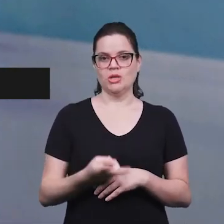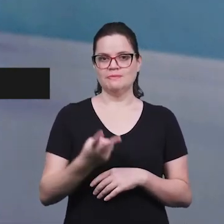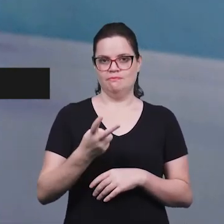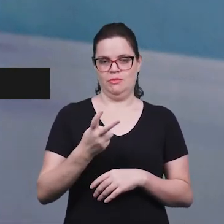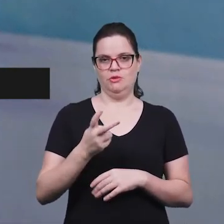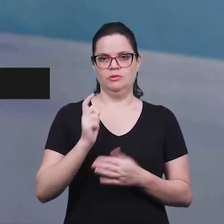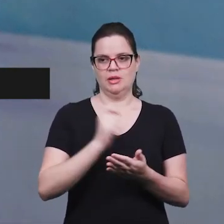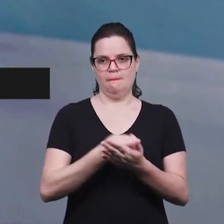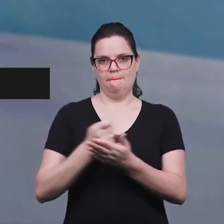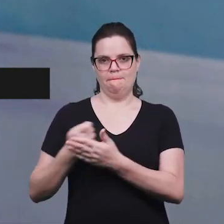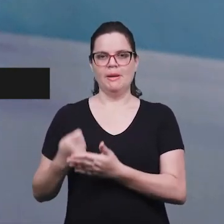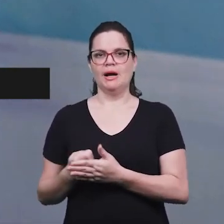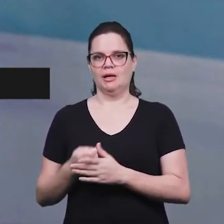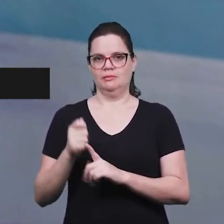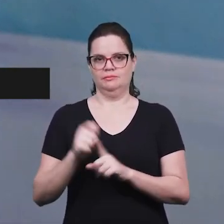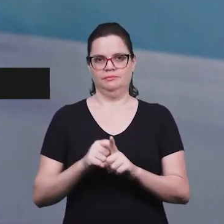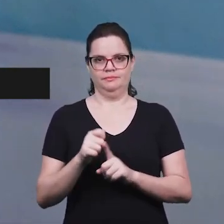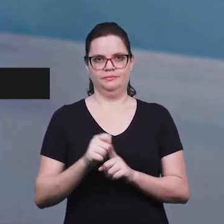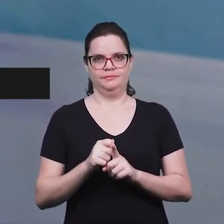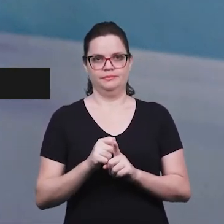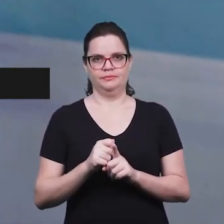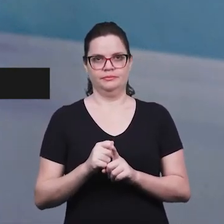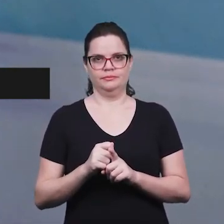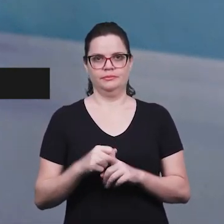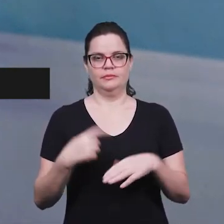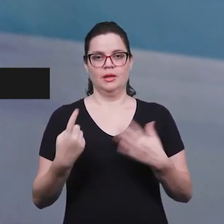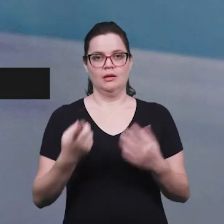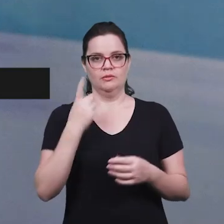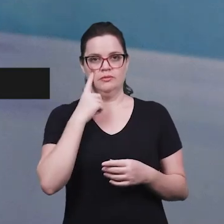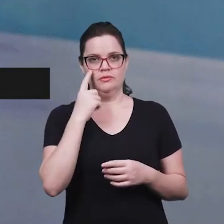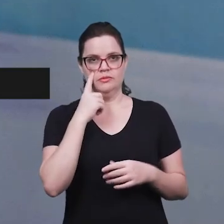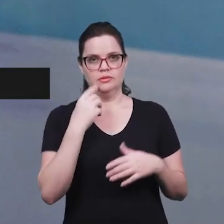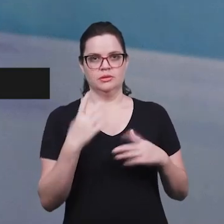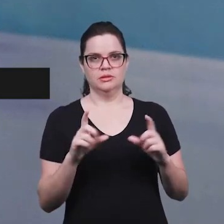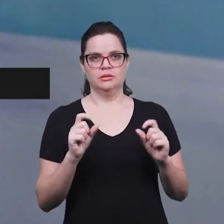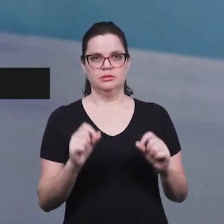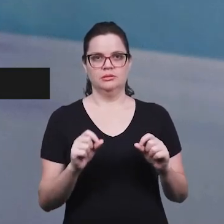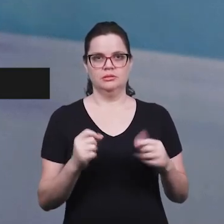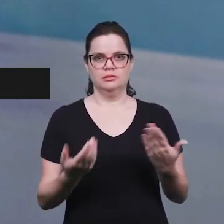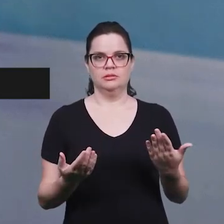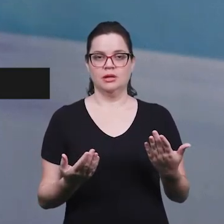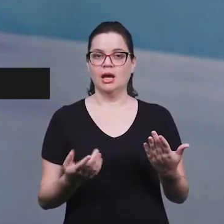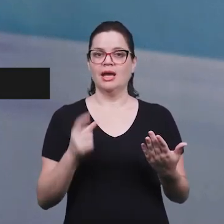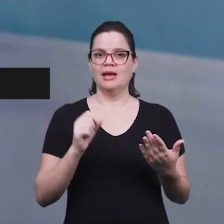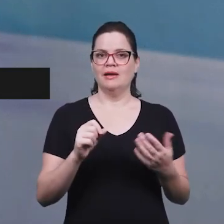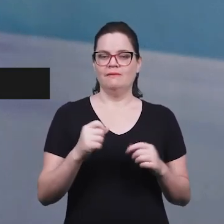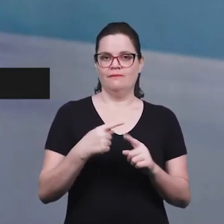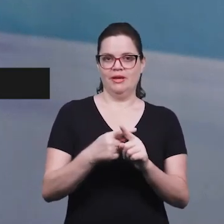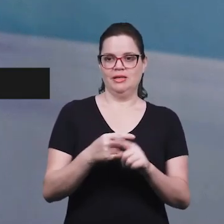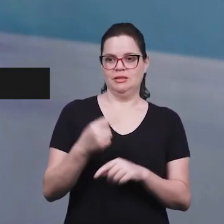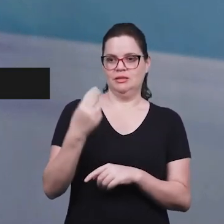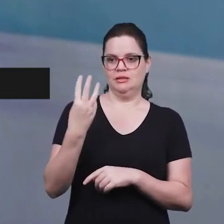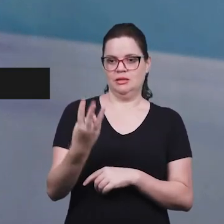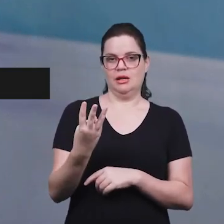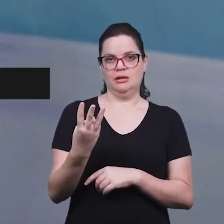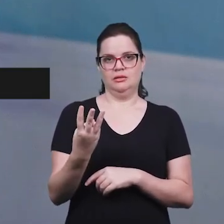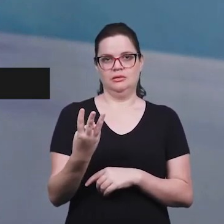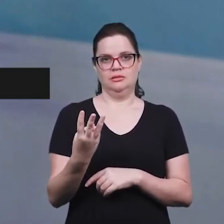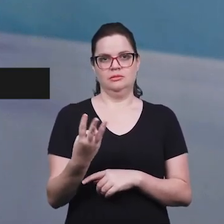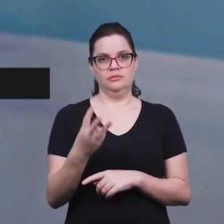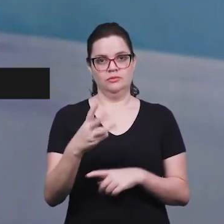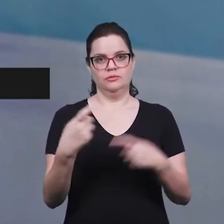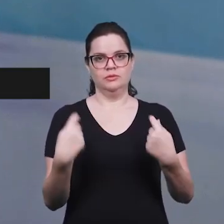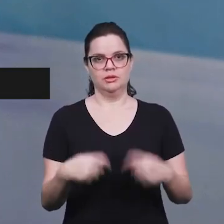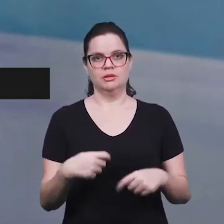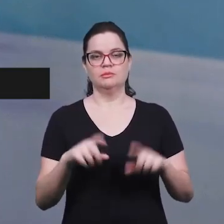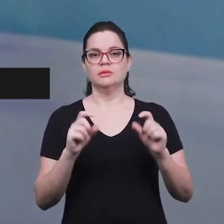mês, despesa familiar, você multiplica por 3, então estamos falando que você tem que ter R$6.000 aplicado em um